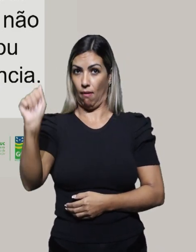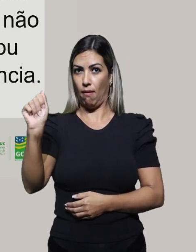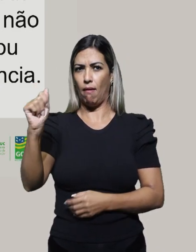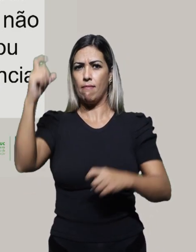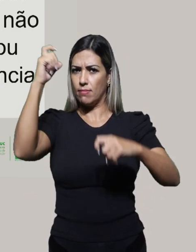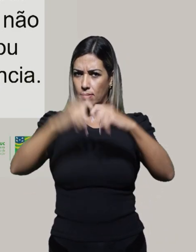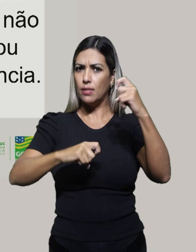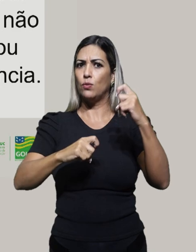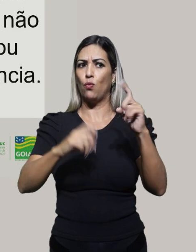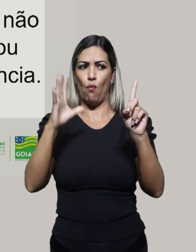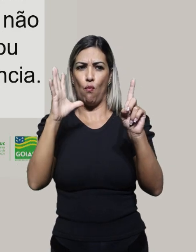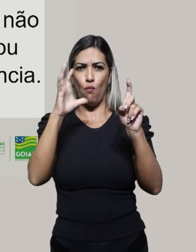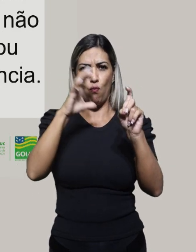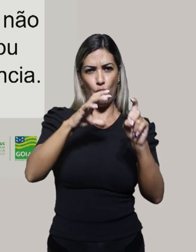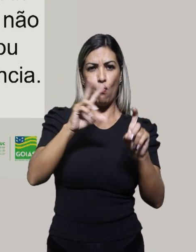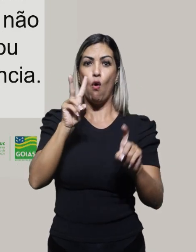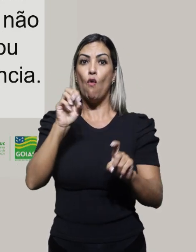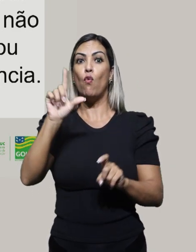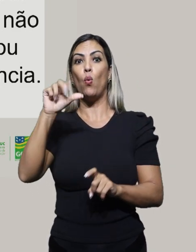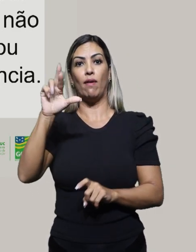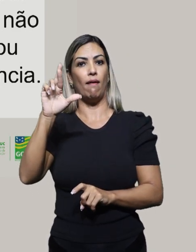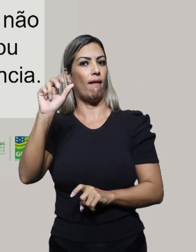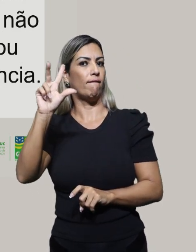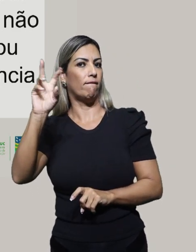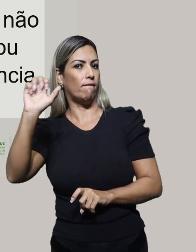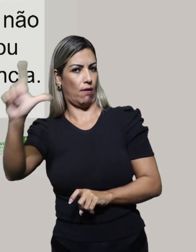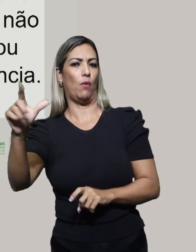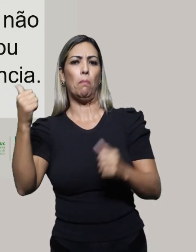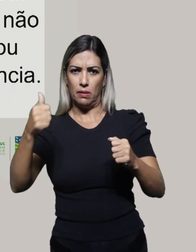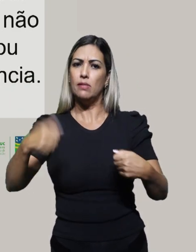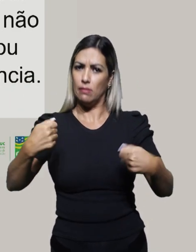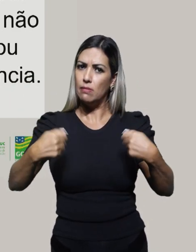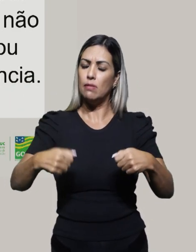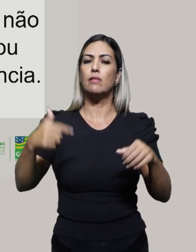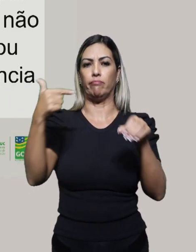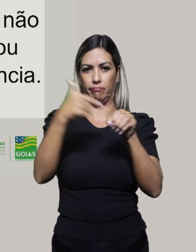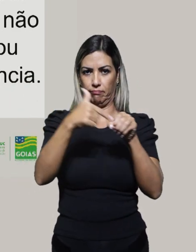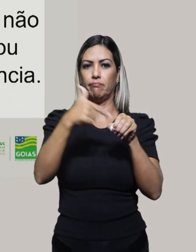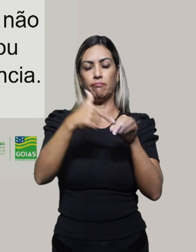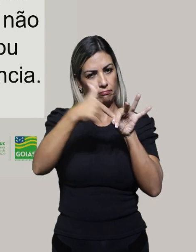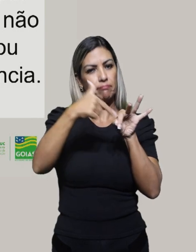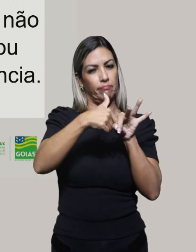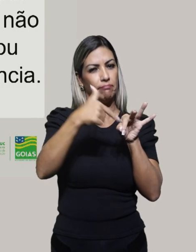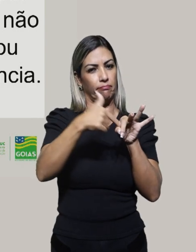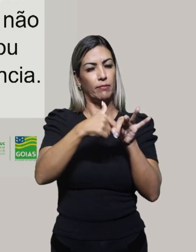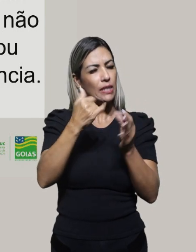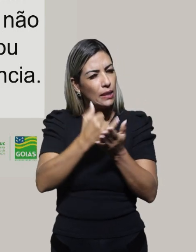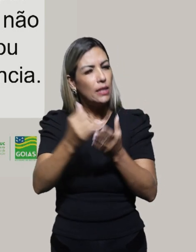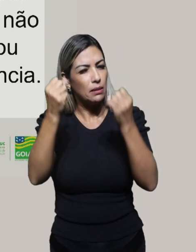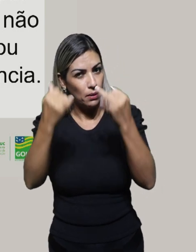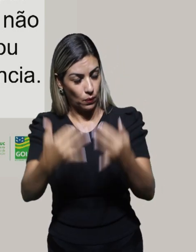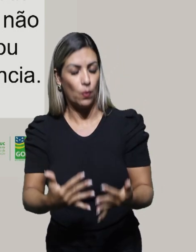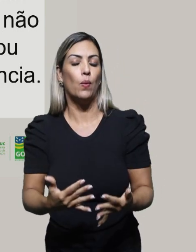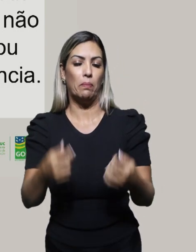chamado estupro de vulnerável. Olhem só a expressão, ter conjunção carnal. Conjunção carnal, vocês aprenderam aqui